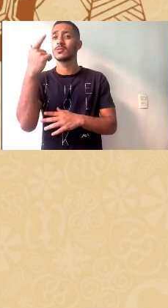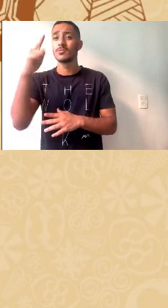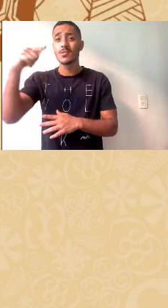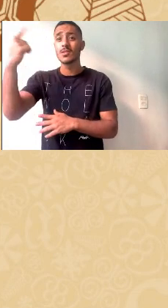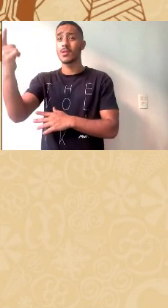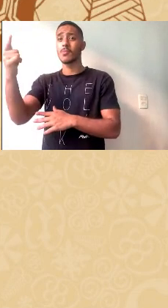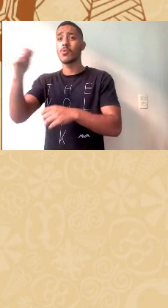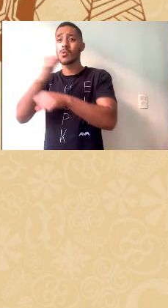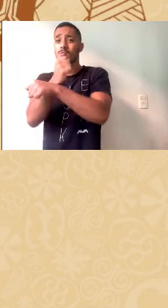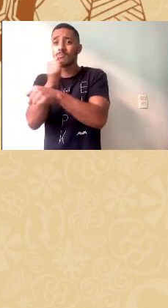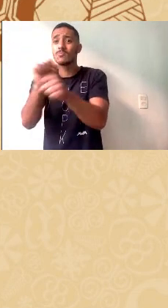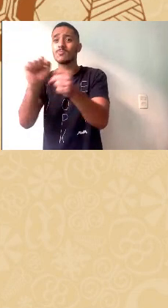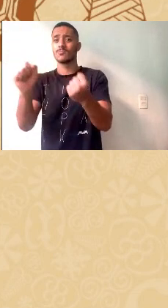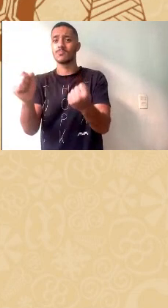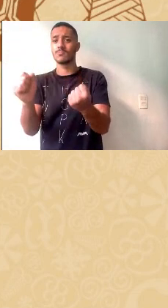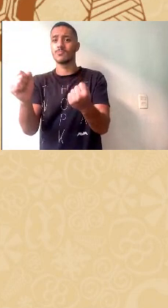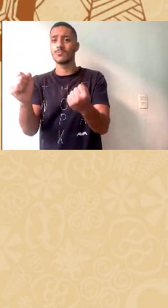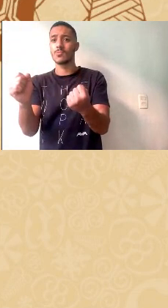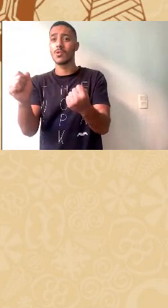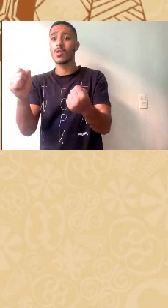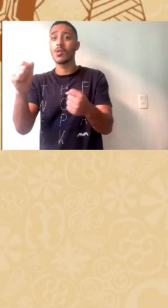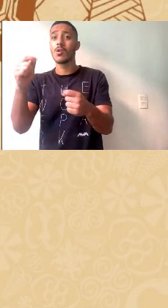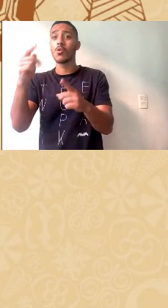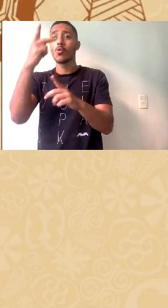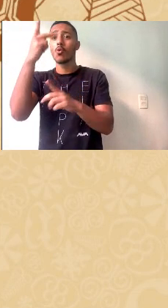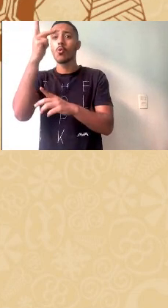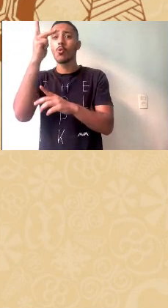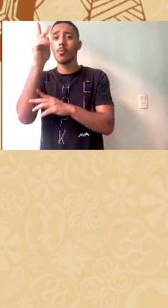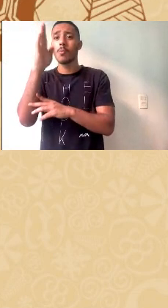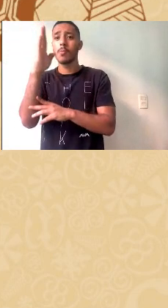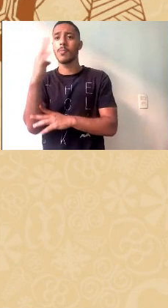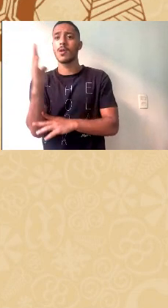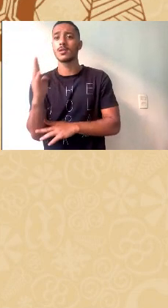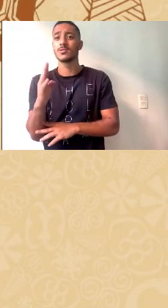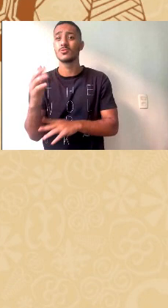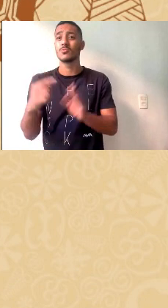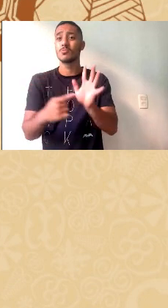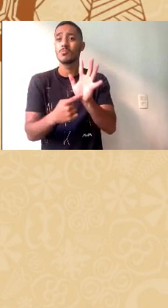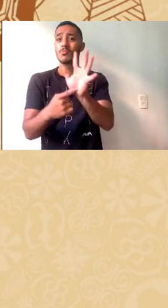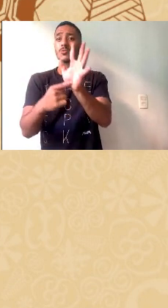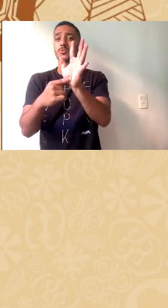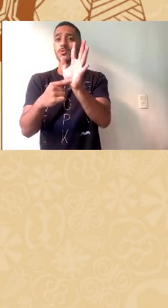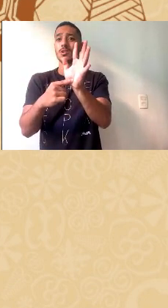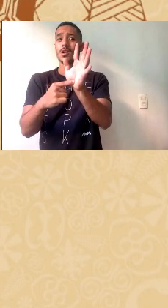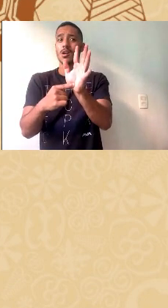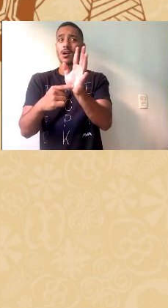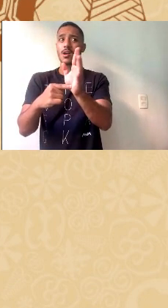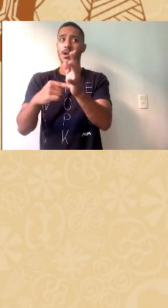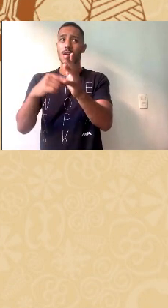ao invés do Brasil produzir uma carta de direitos para garantir os direitos dessa população,